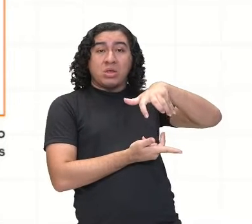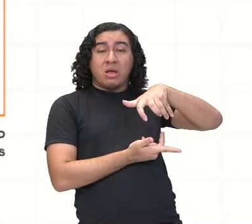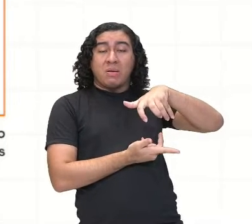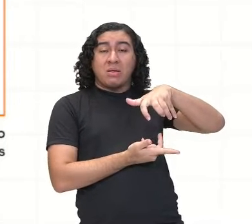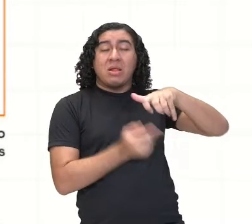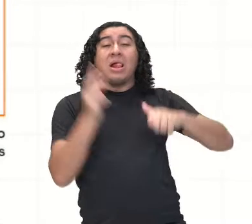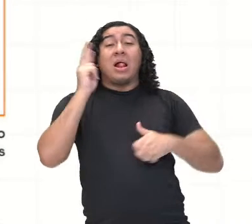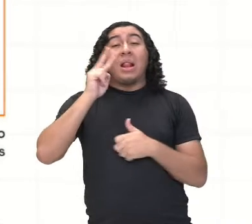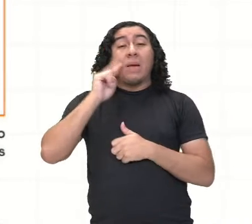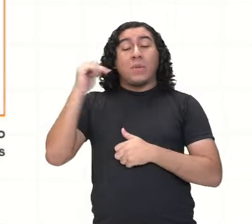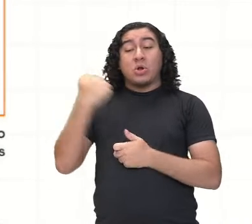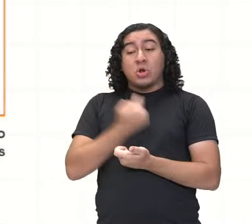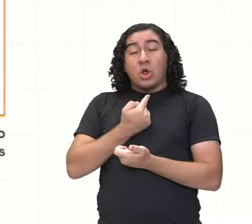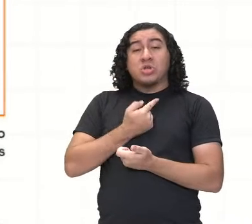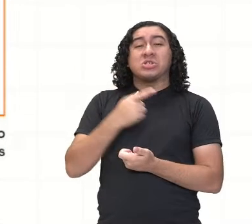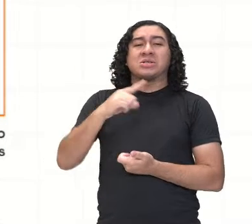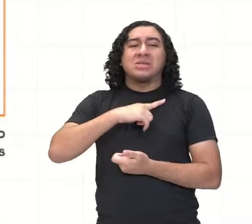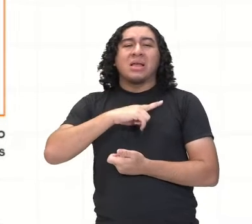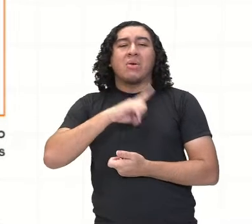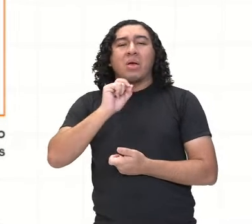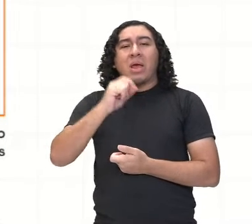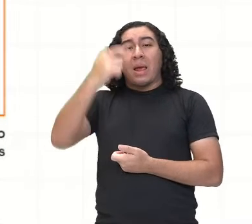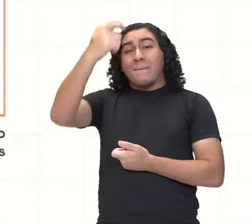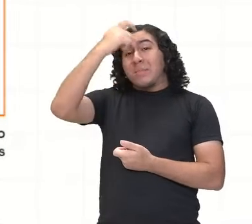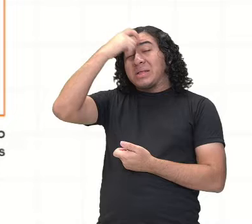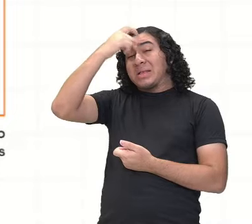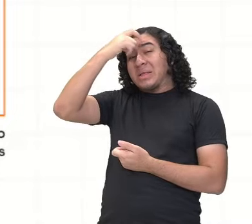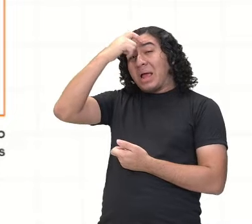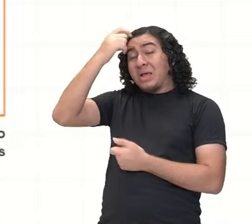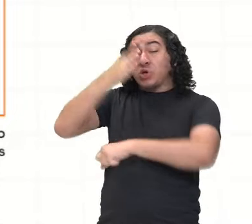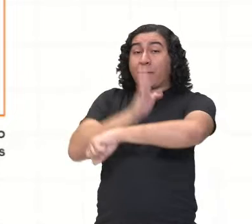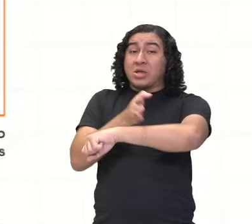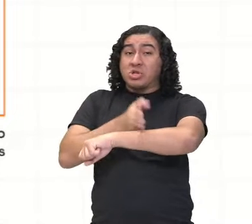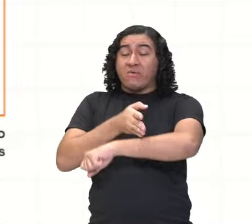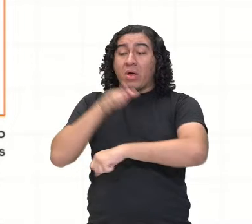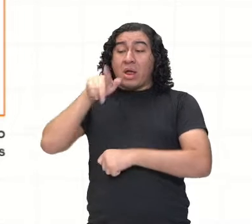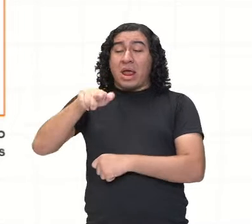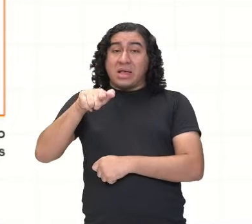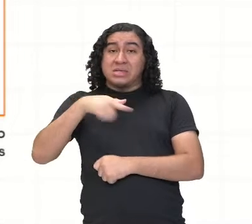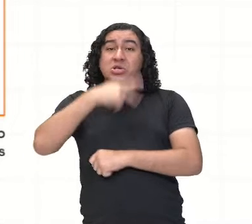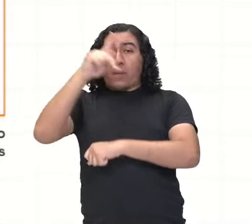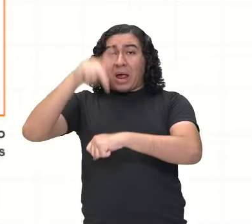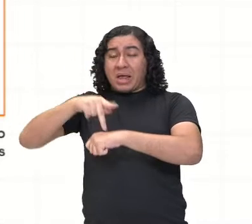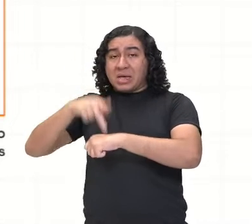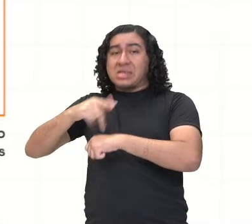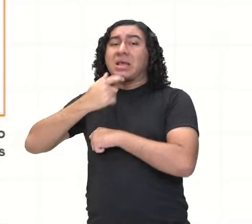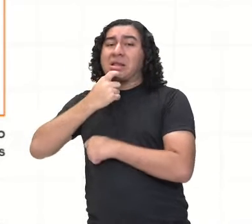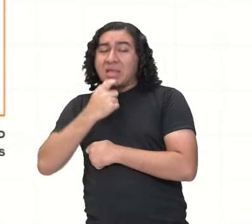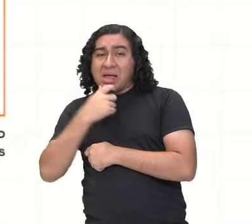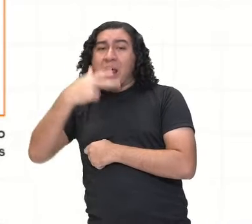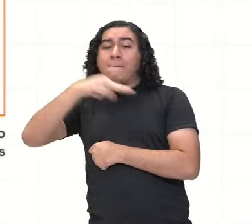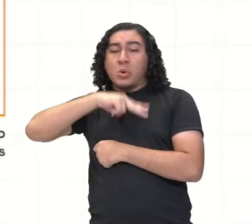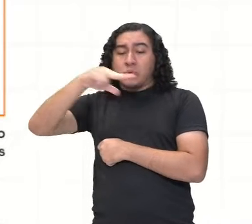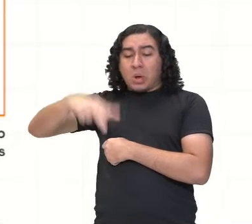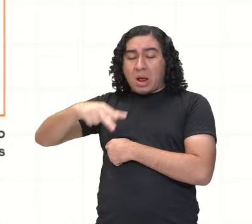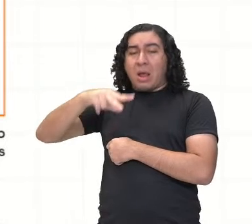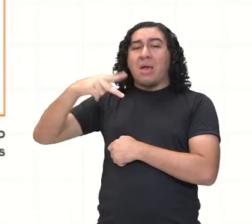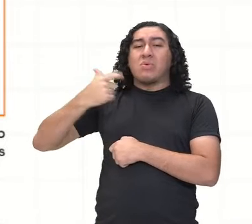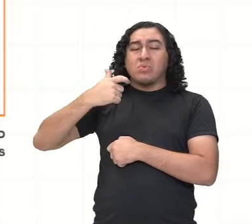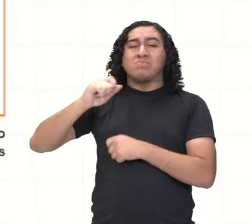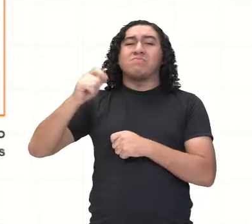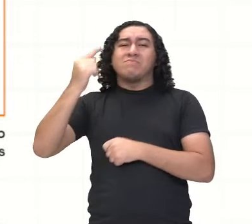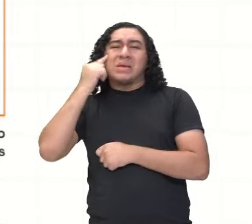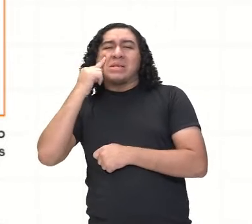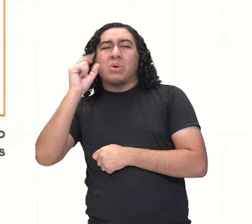que a gente conversou agora há pouco sobre a mentalidade medieval? Então, além deles acreditarem que o Oceano Atlântico ele era povoado